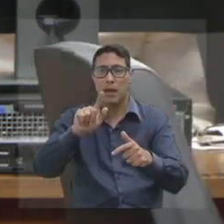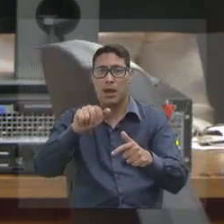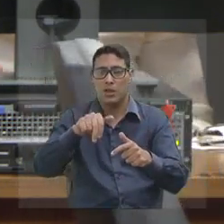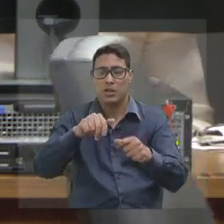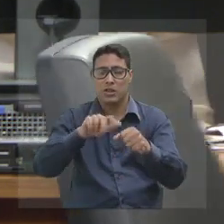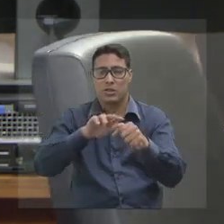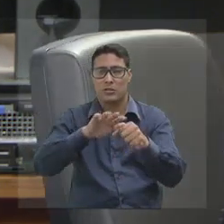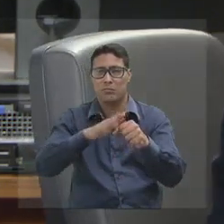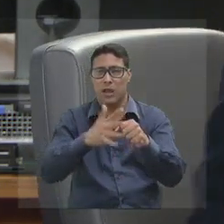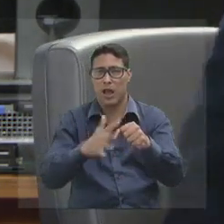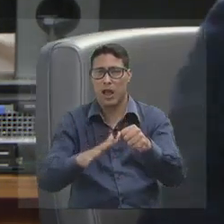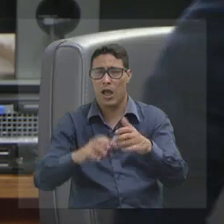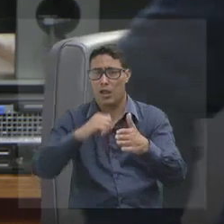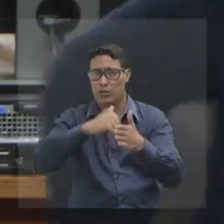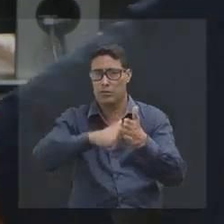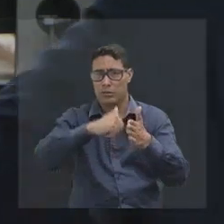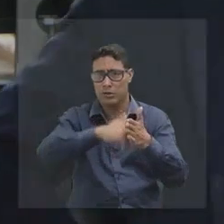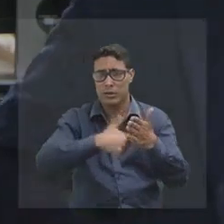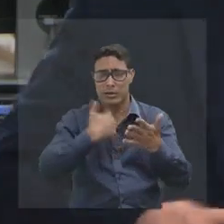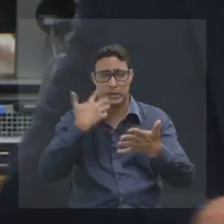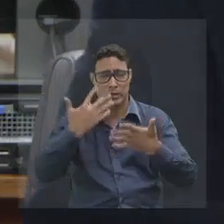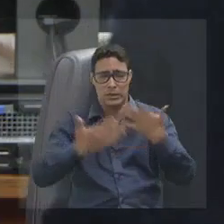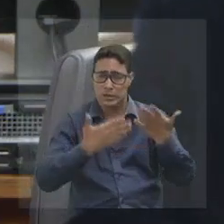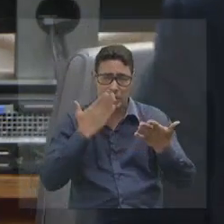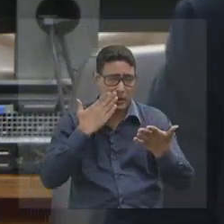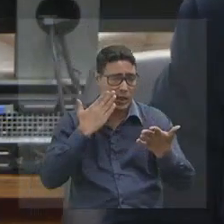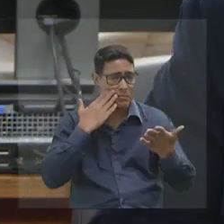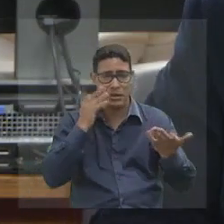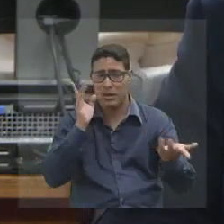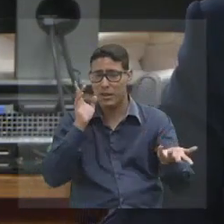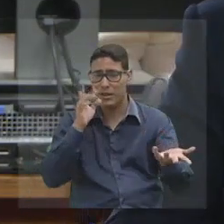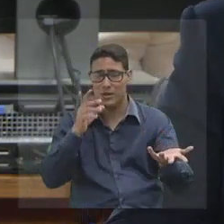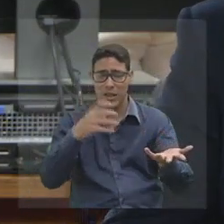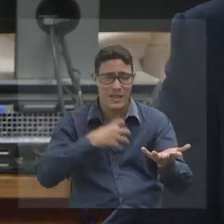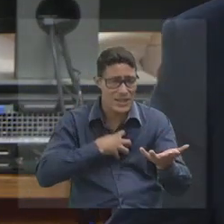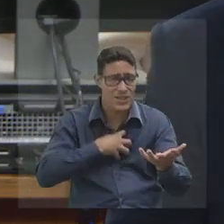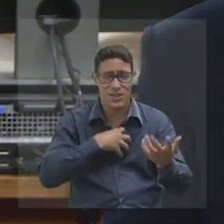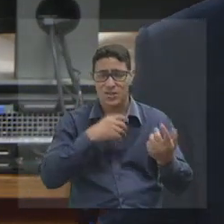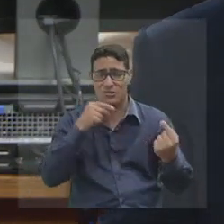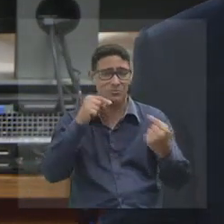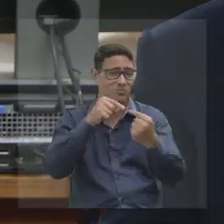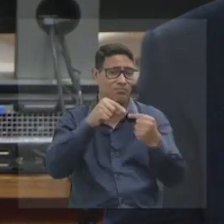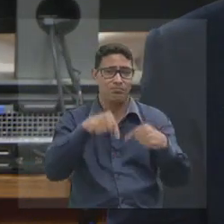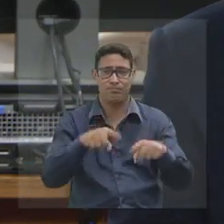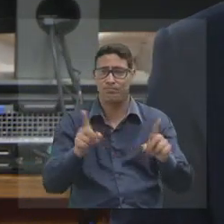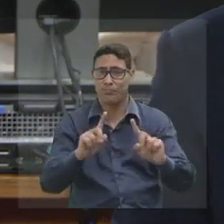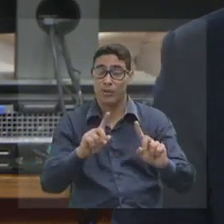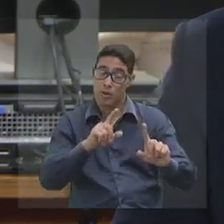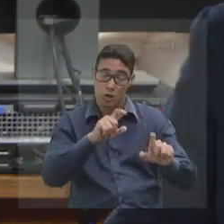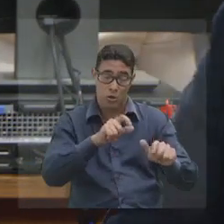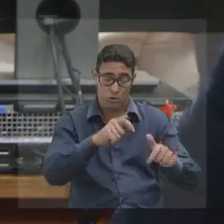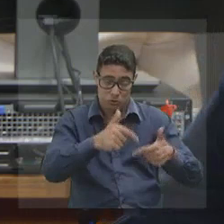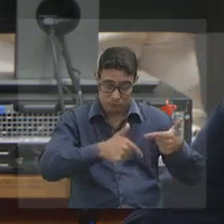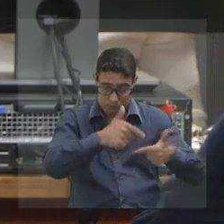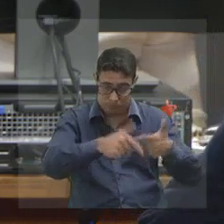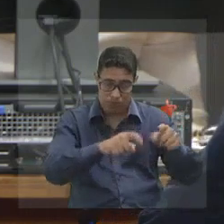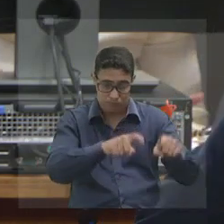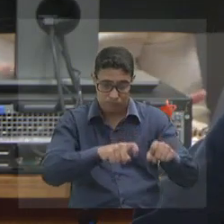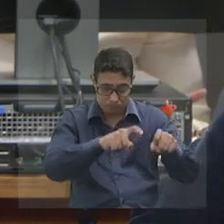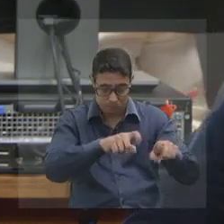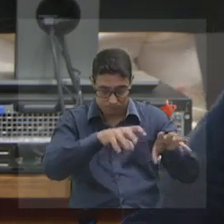faz o menor sentido né Nós os produtores rurais querem trabalhar oferecendo